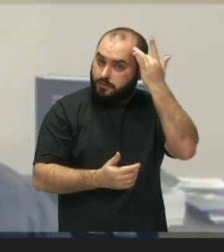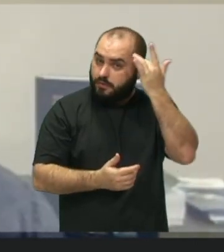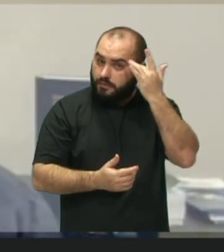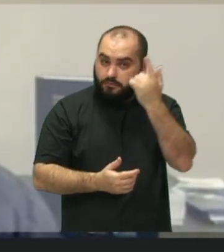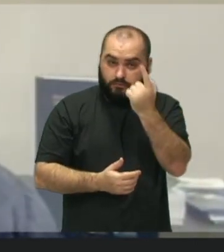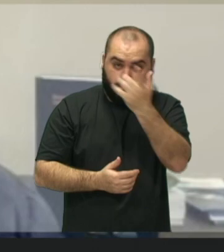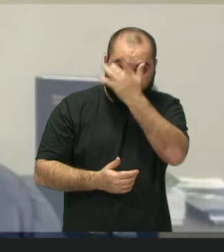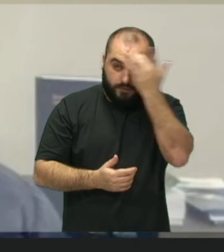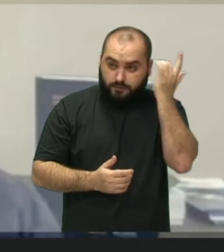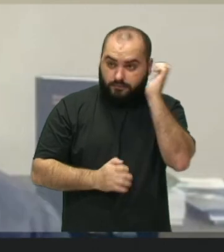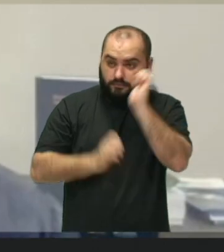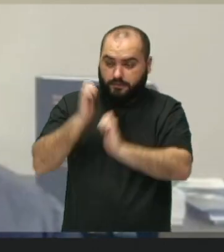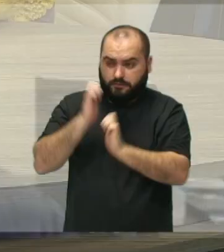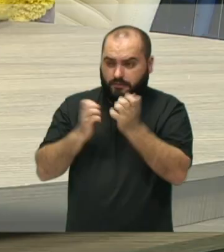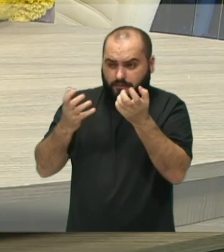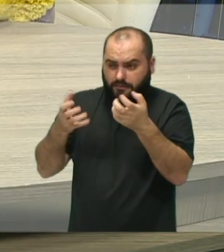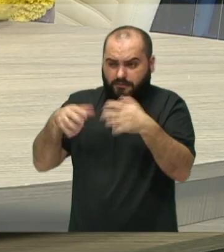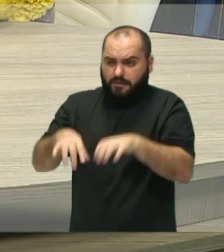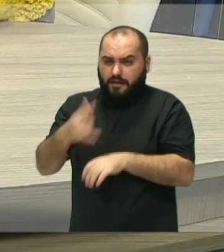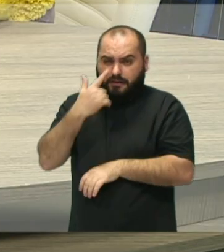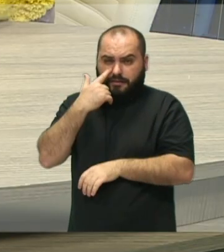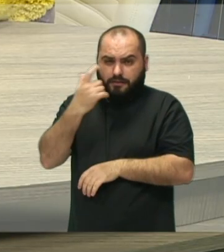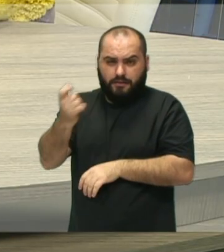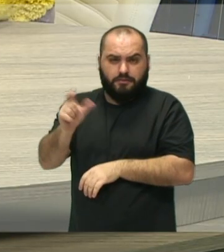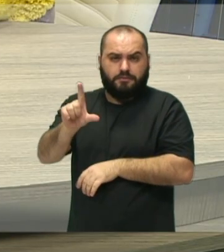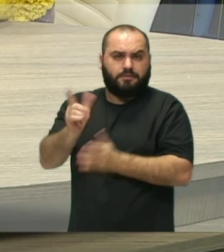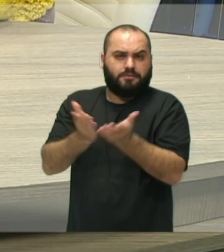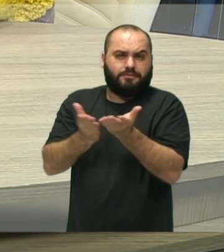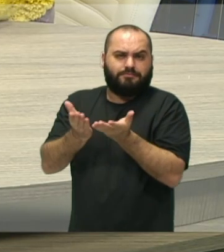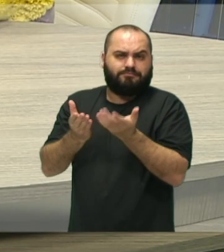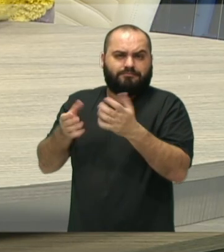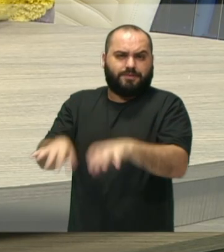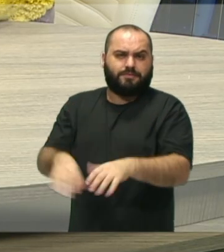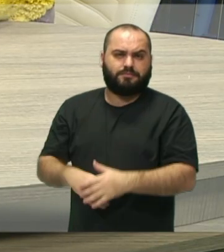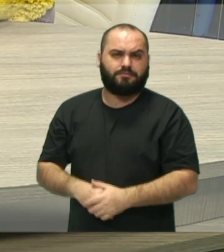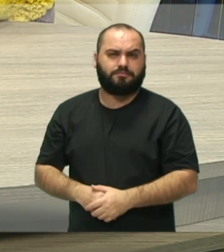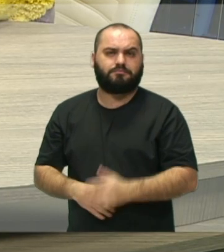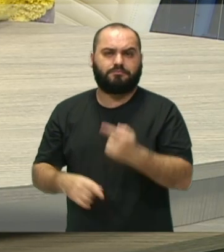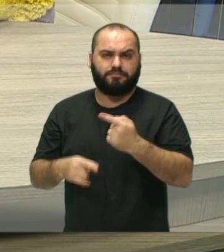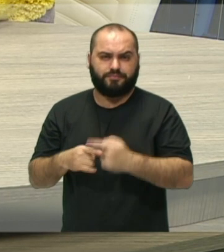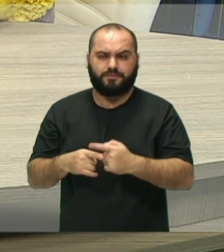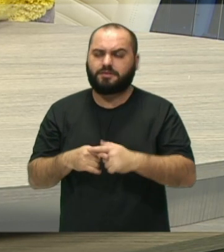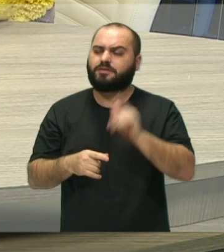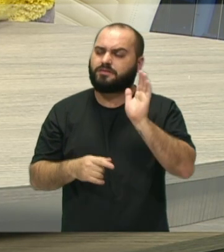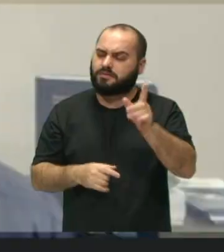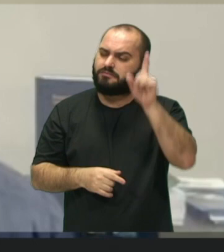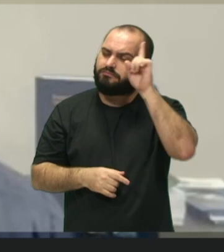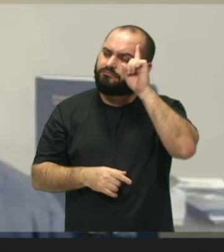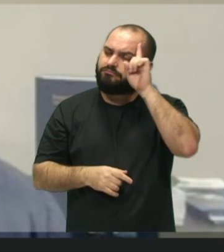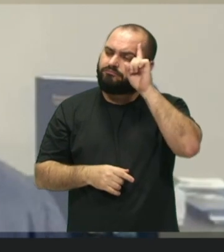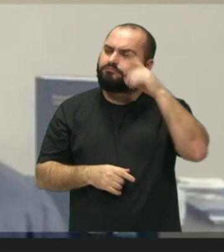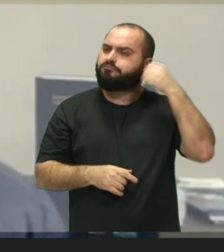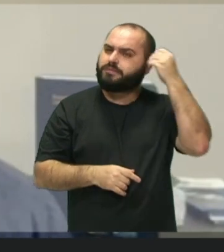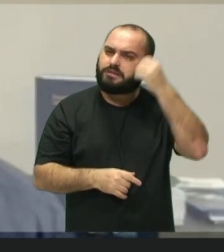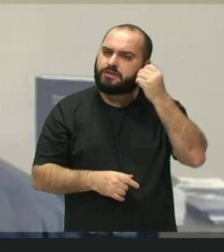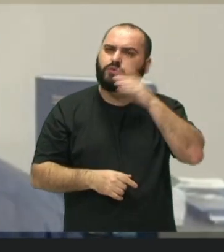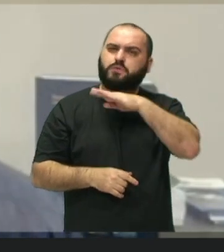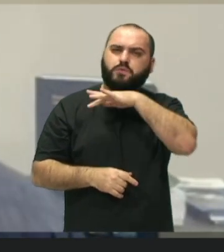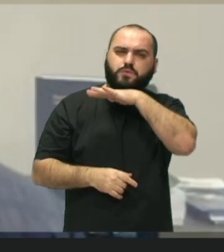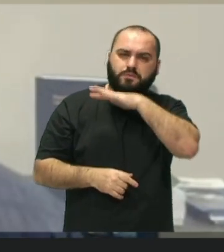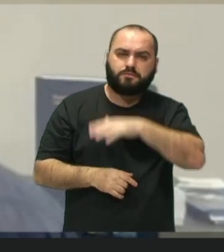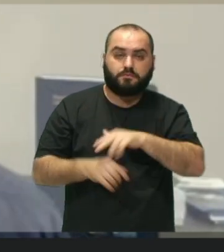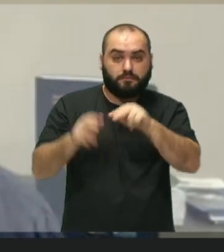cidadão ou uma empresa que não queira se interessar pelas licitações, porque realmente isso é uma coisa que já está no nosso dia a dia, né? Então, se eu